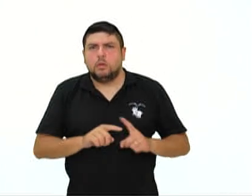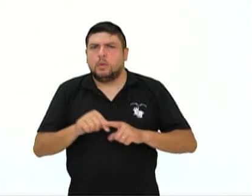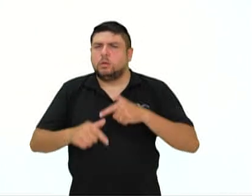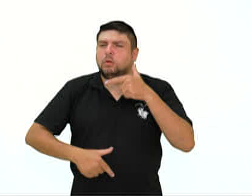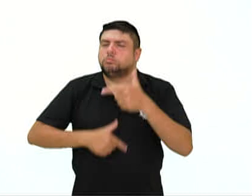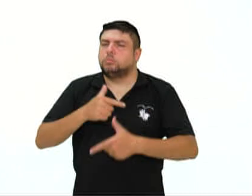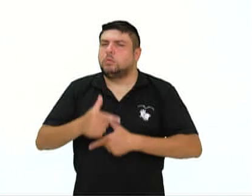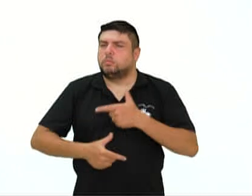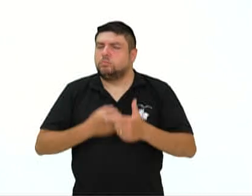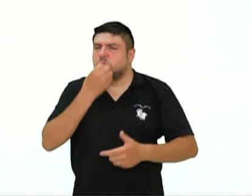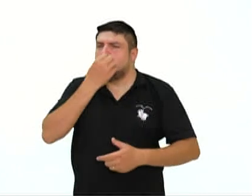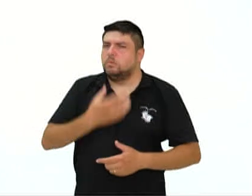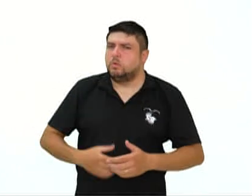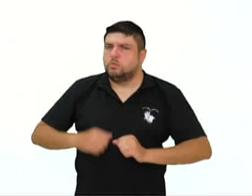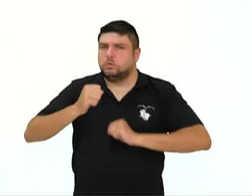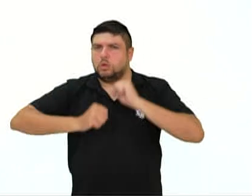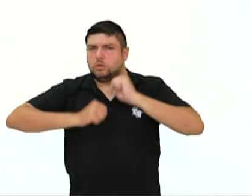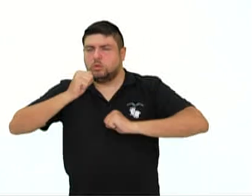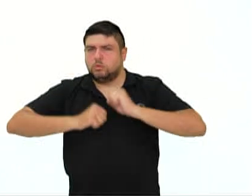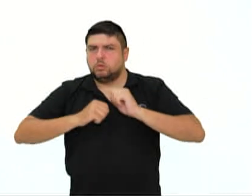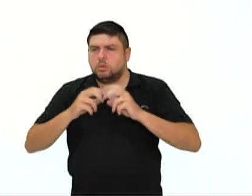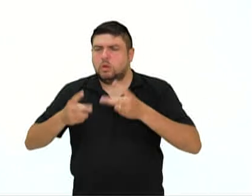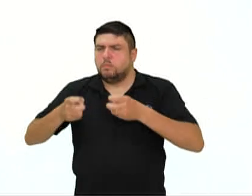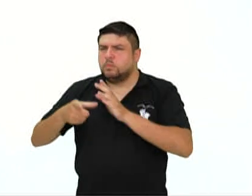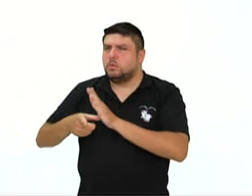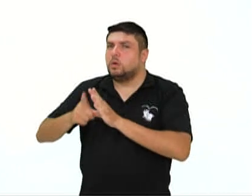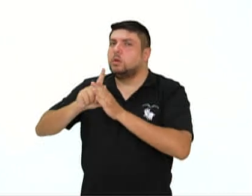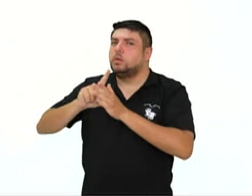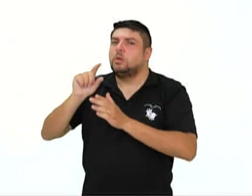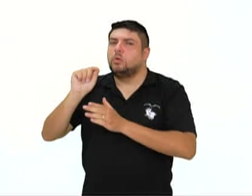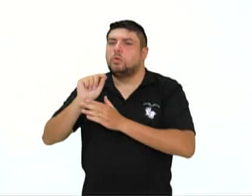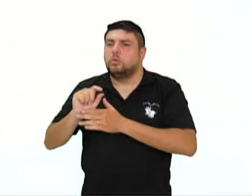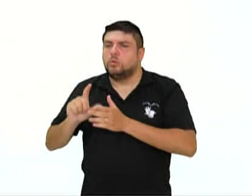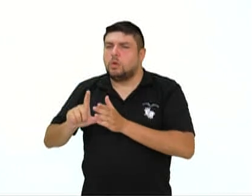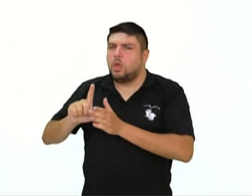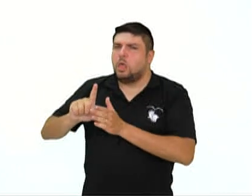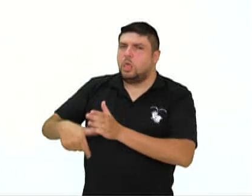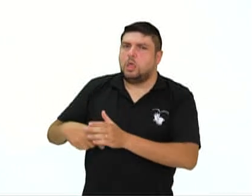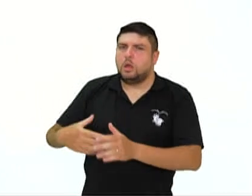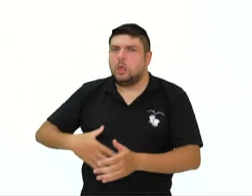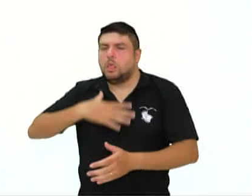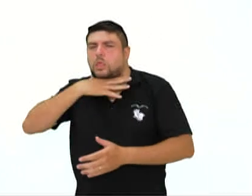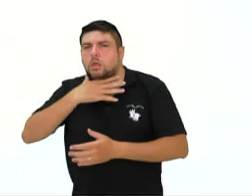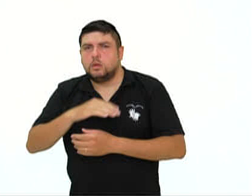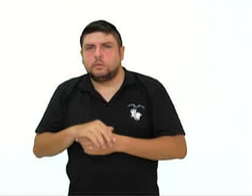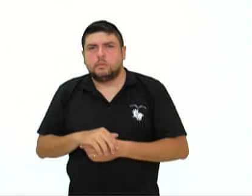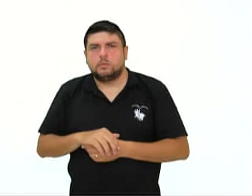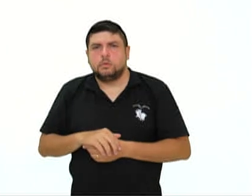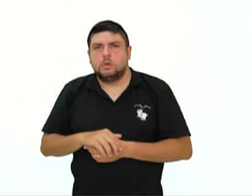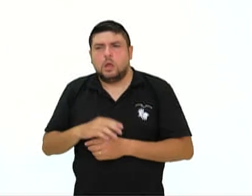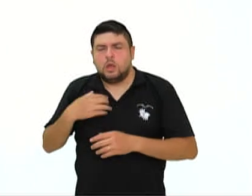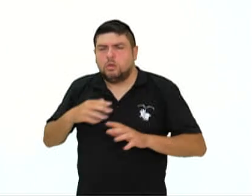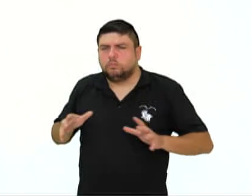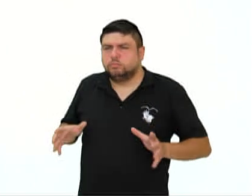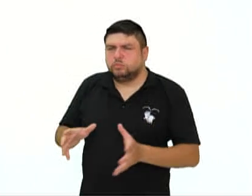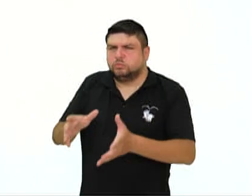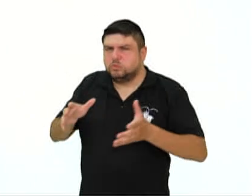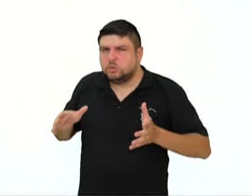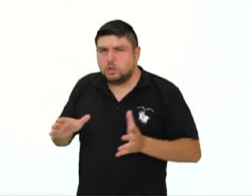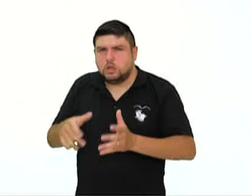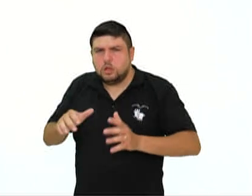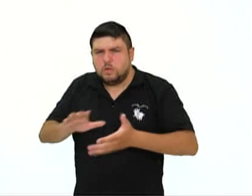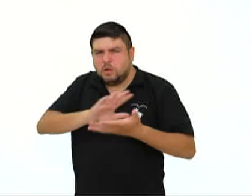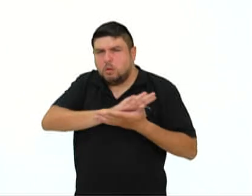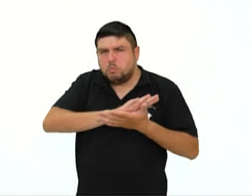indústria. Calculei ante a regressão parcial que a crise provocou. Descobri e incentivei a regressão, a volta à vela,